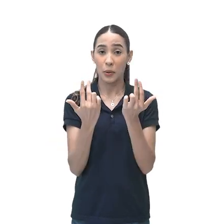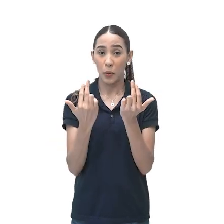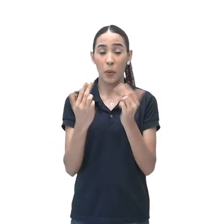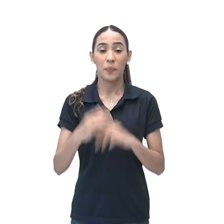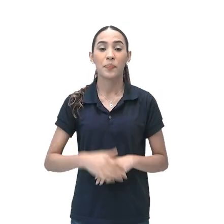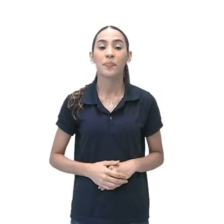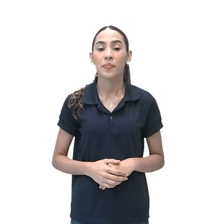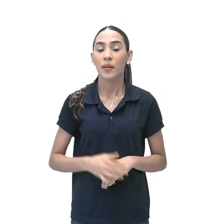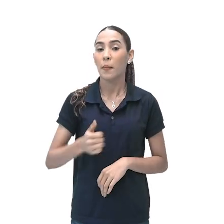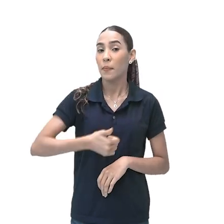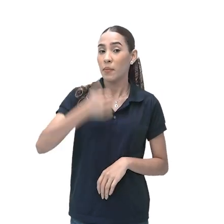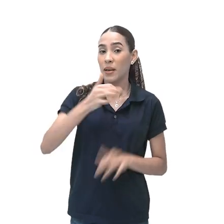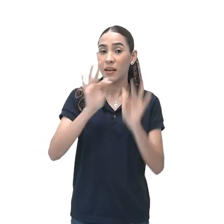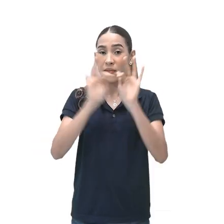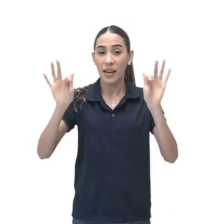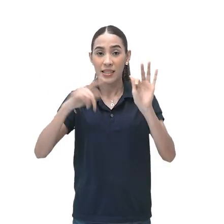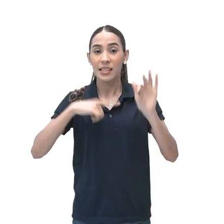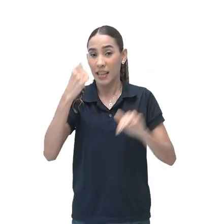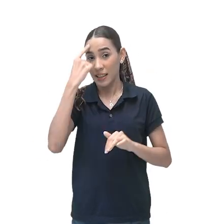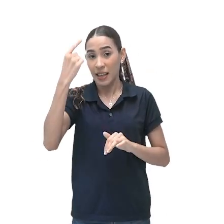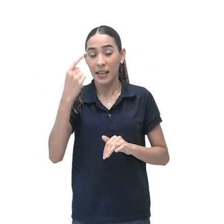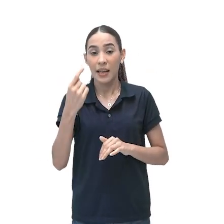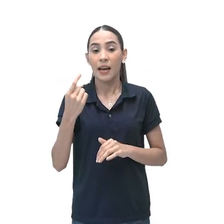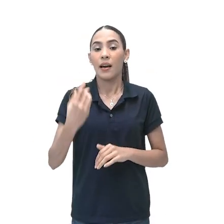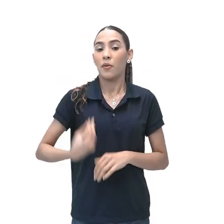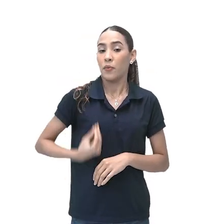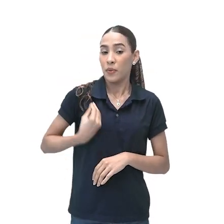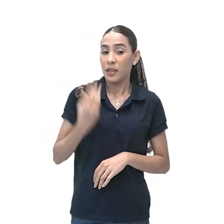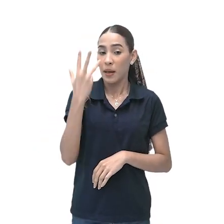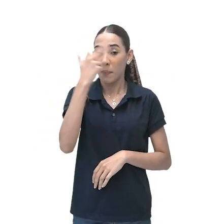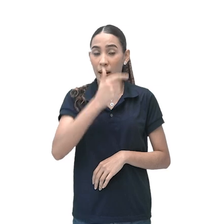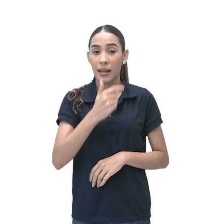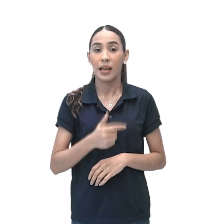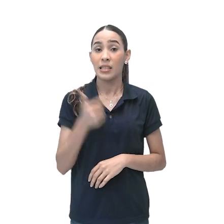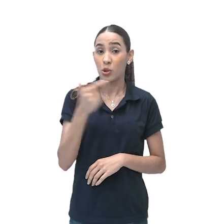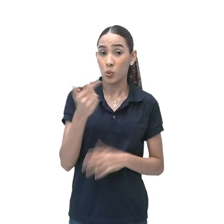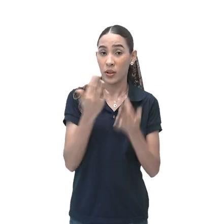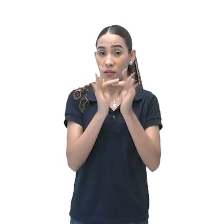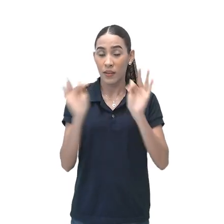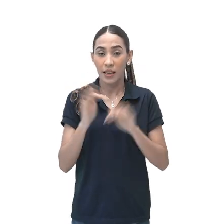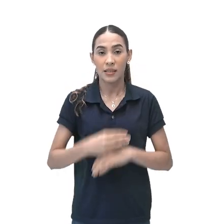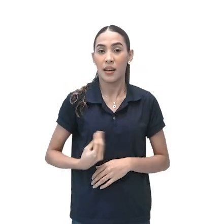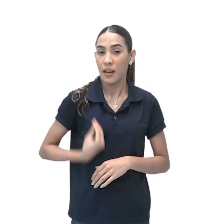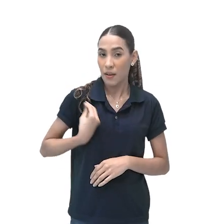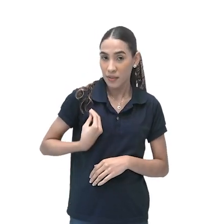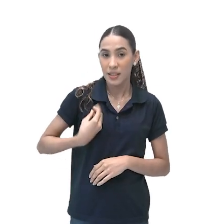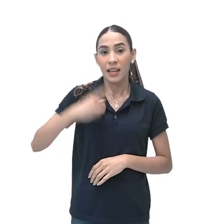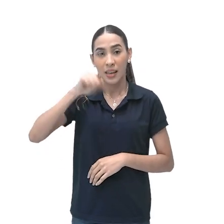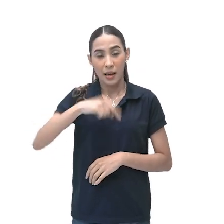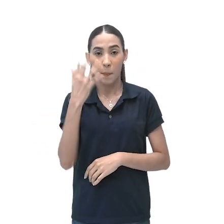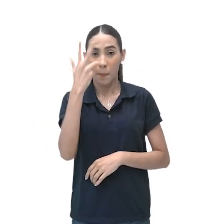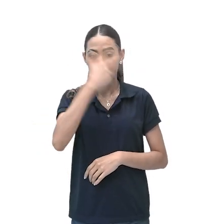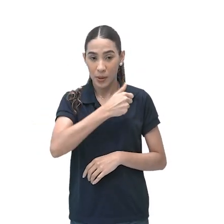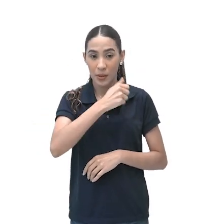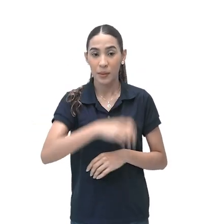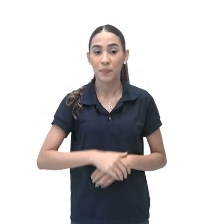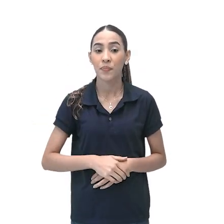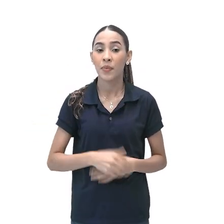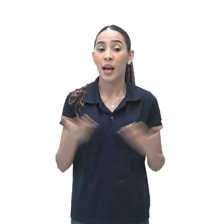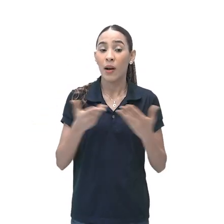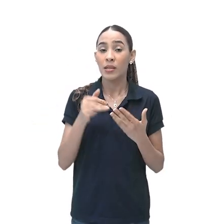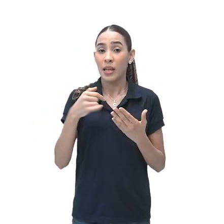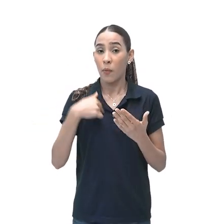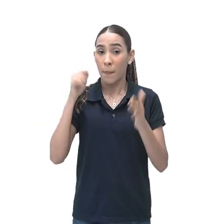Eu tenho no primeiro enunciado a ideia de que a vida é bela e no segundo enunciado a ideia de que a vida é bela, ok? Agora,